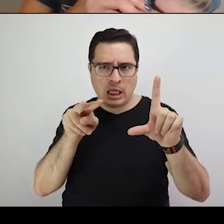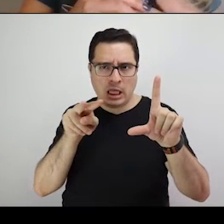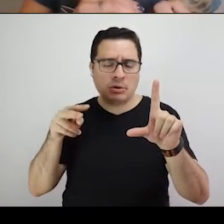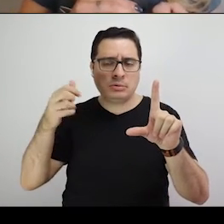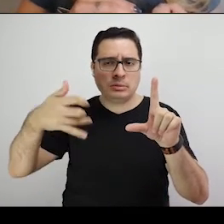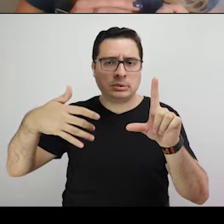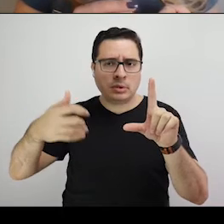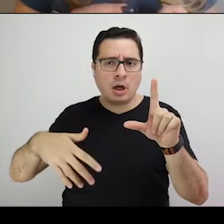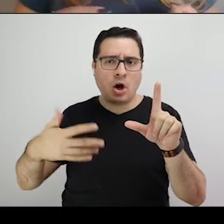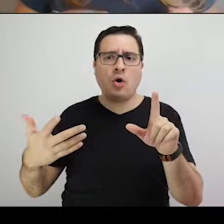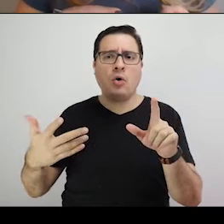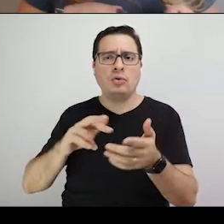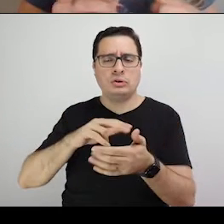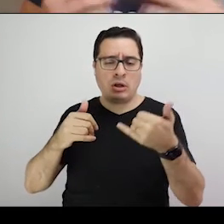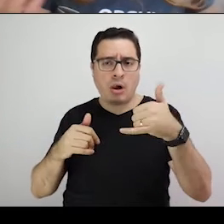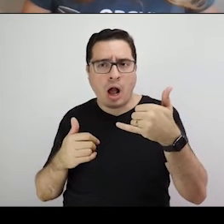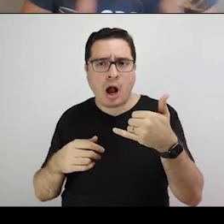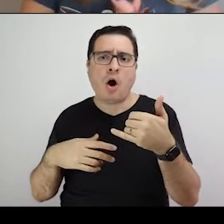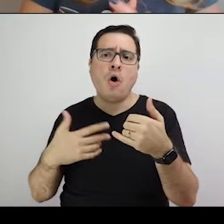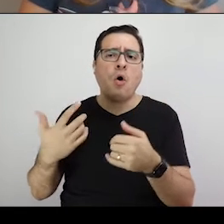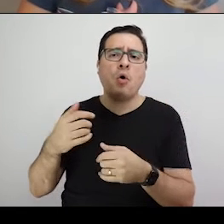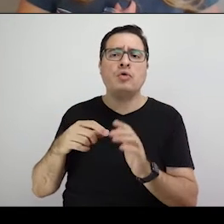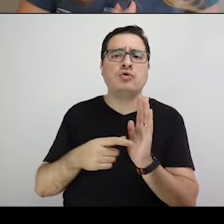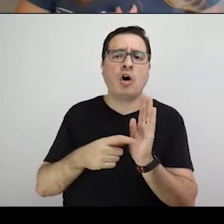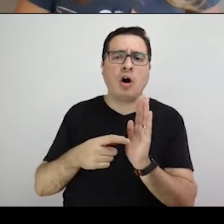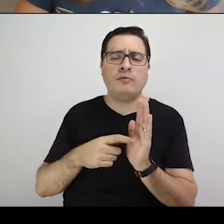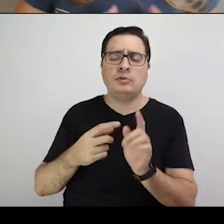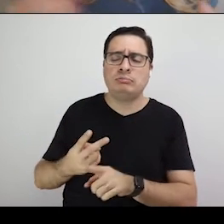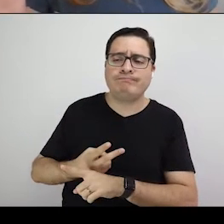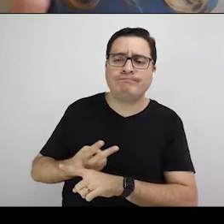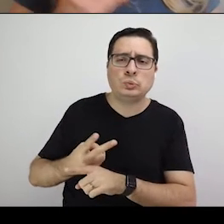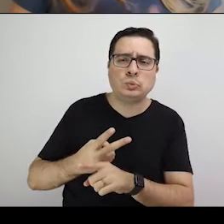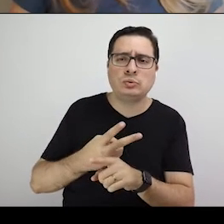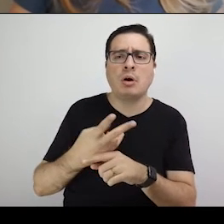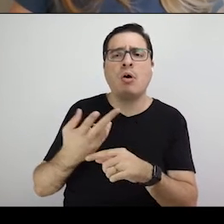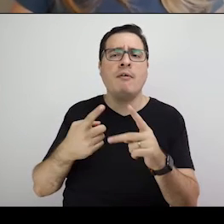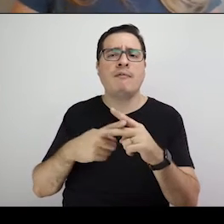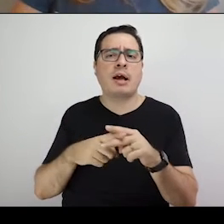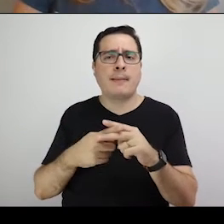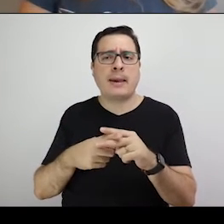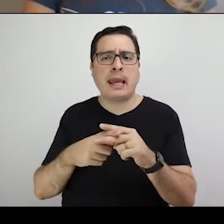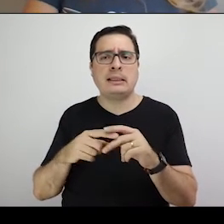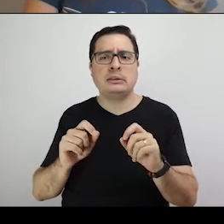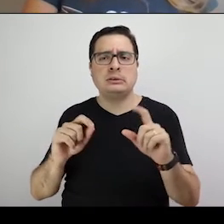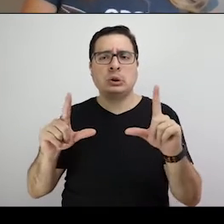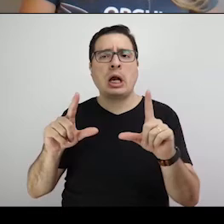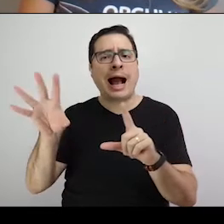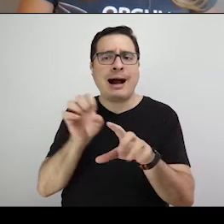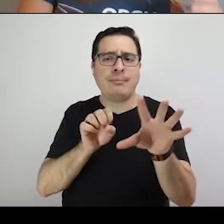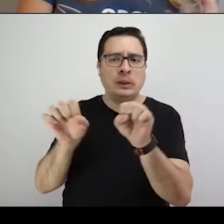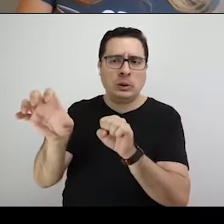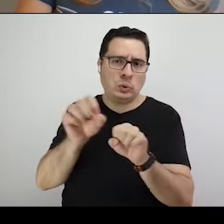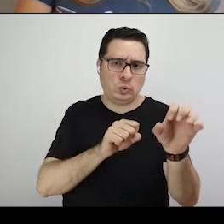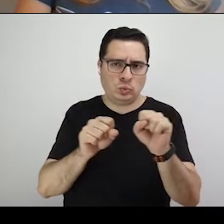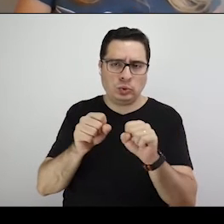ou agentes de software como mecanismos de busca e ferramentas de captura de conteúdo.